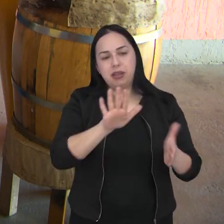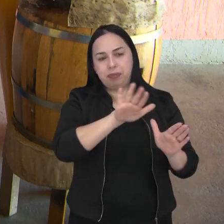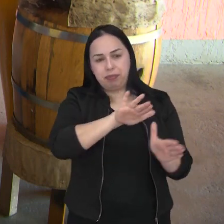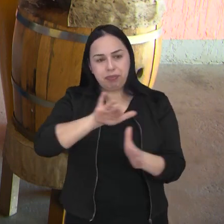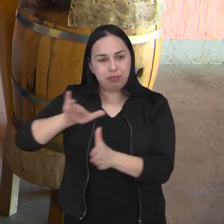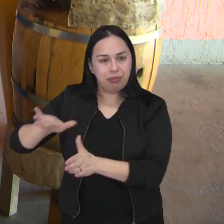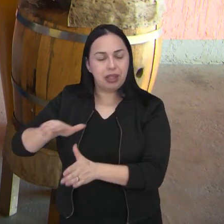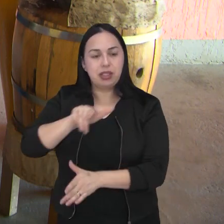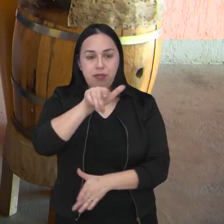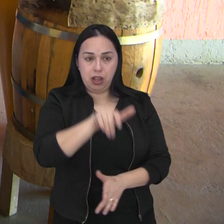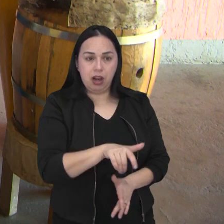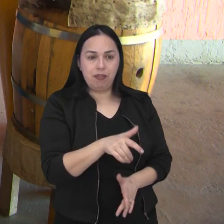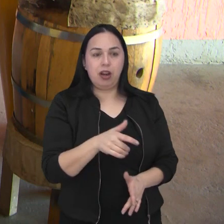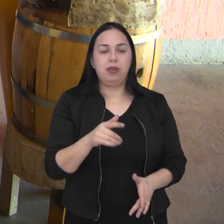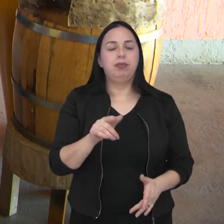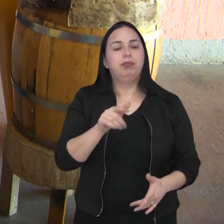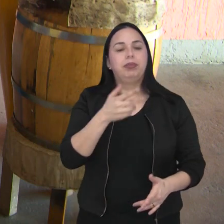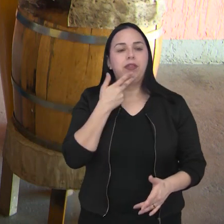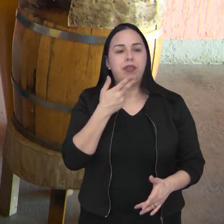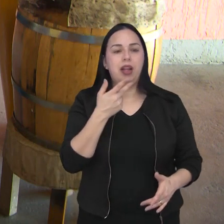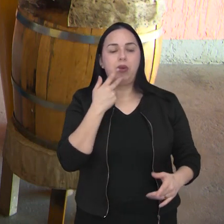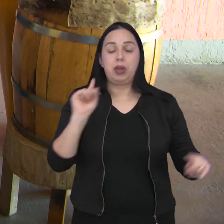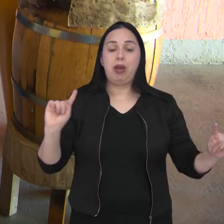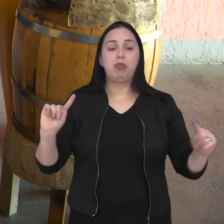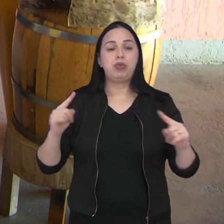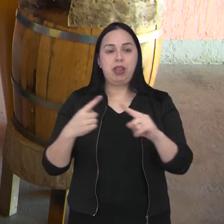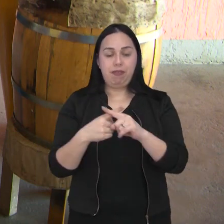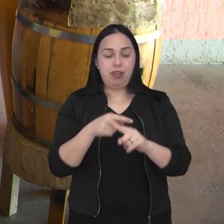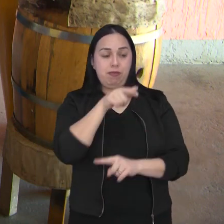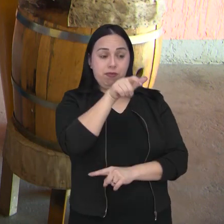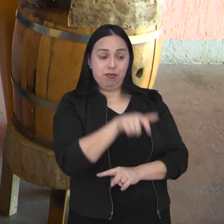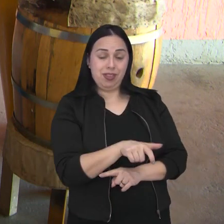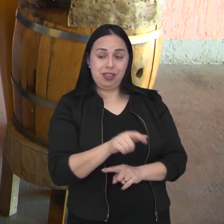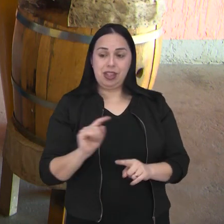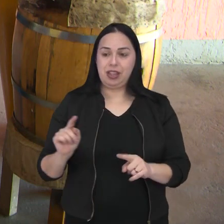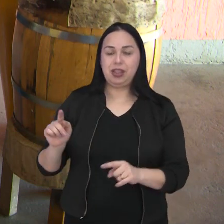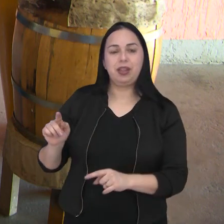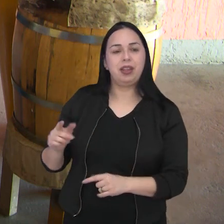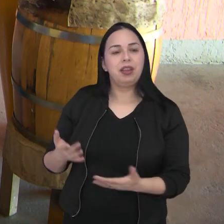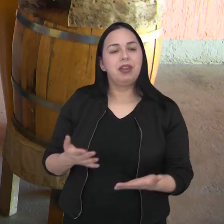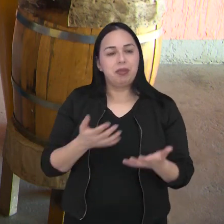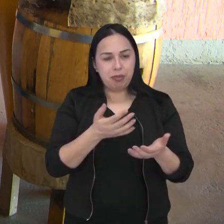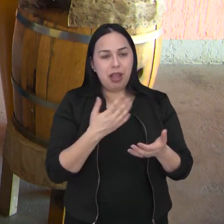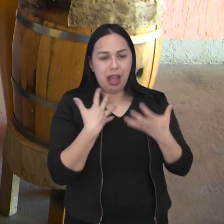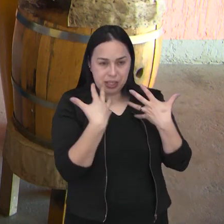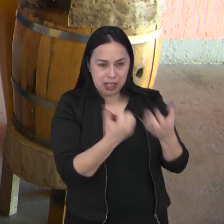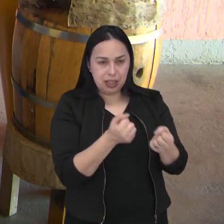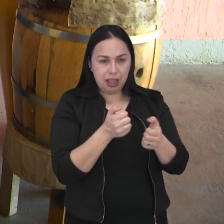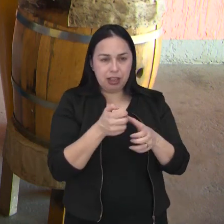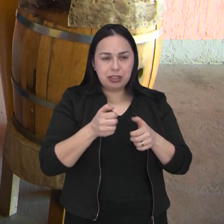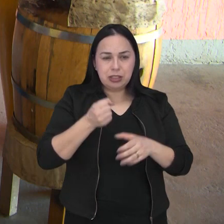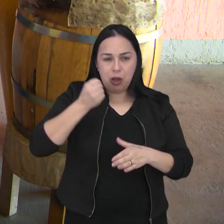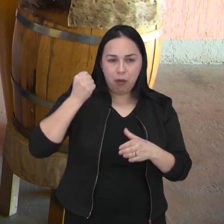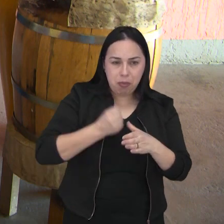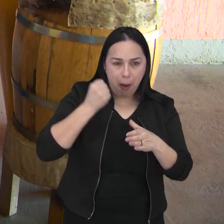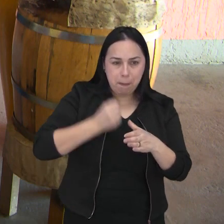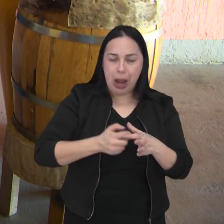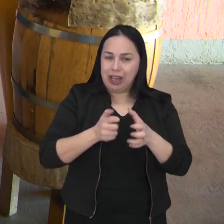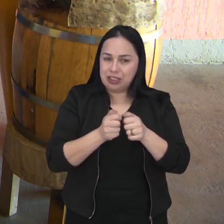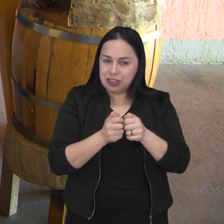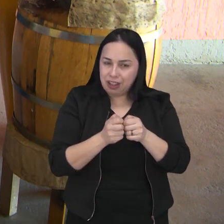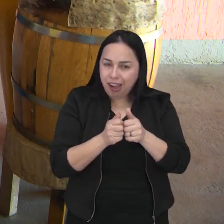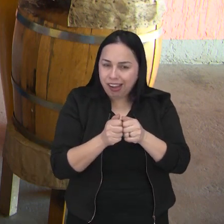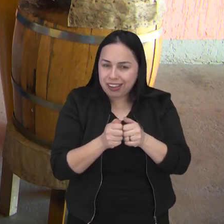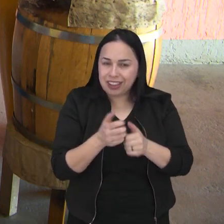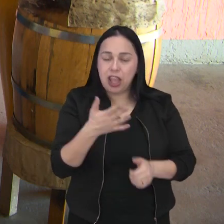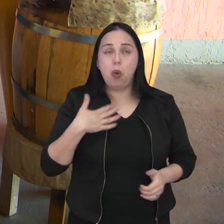amendoim torrou demais... Você falou que um mestre jongueiro faz um desafio para o outro. Eu vou fazer um desafio para você. Você topa fazer